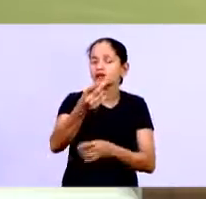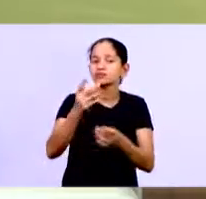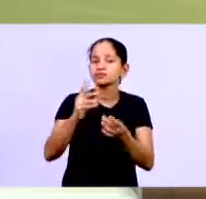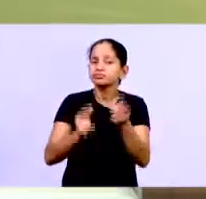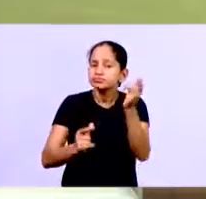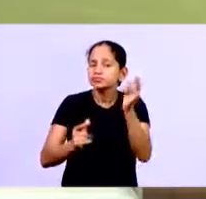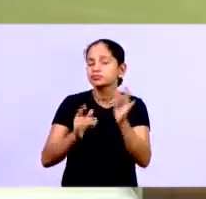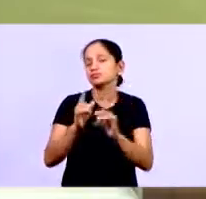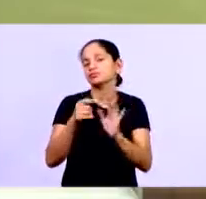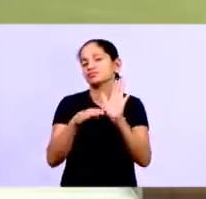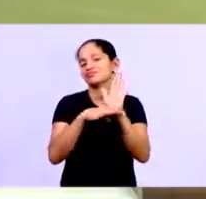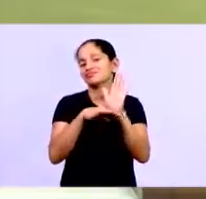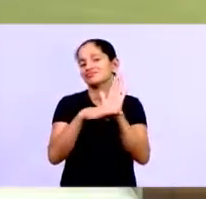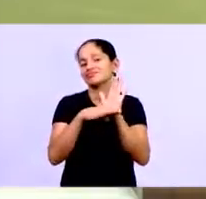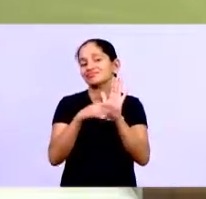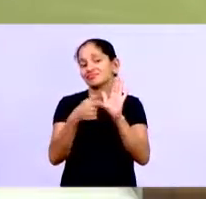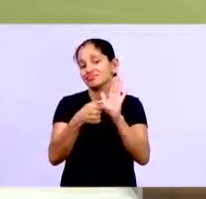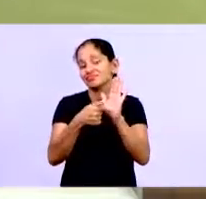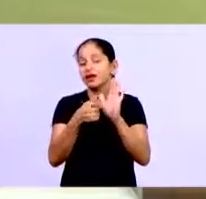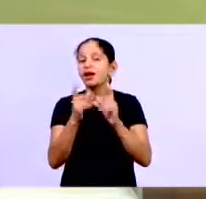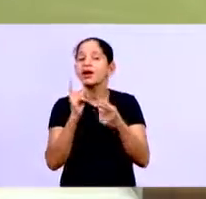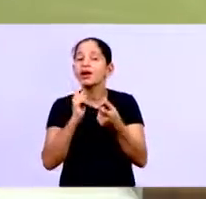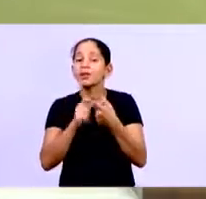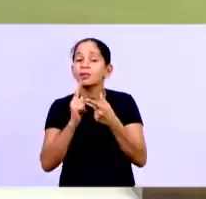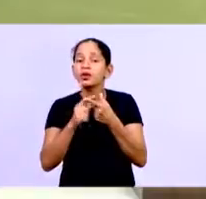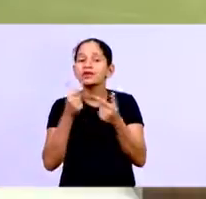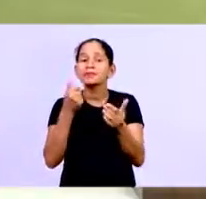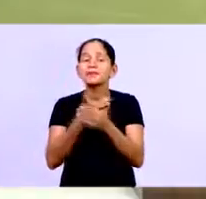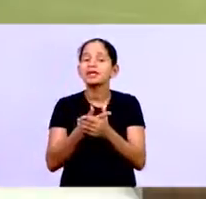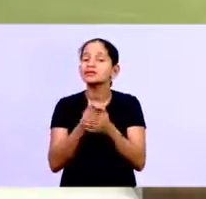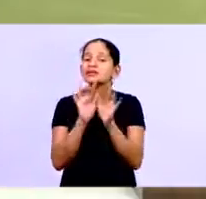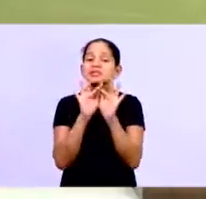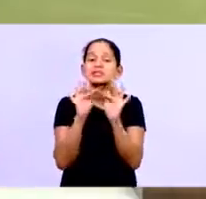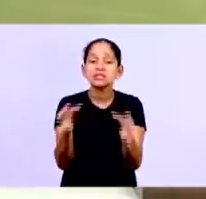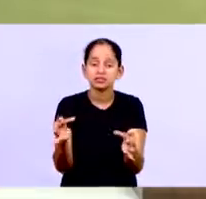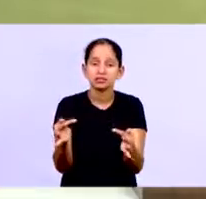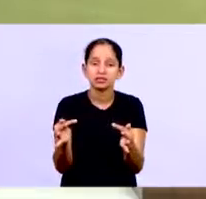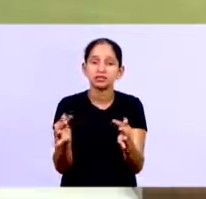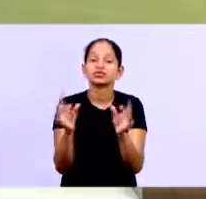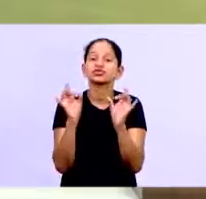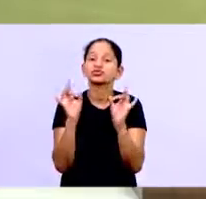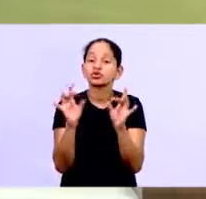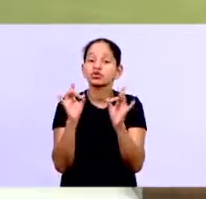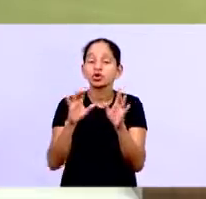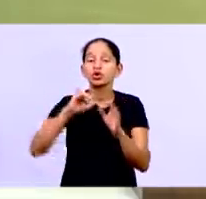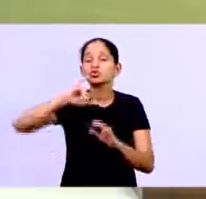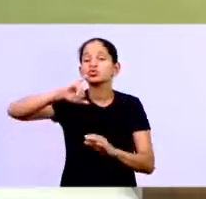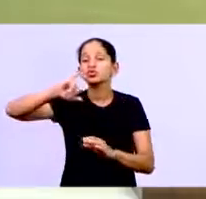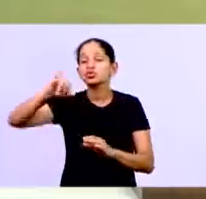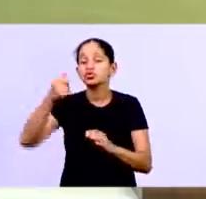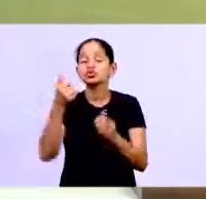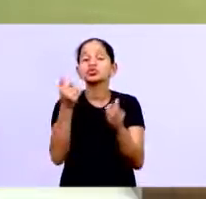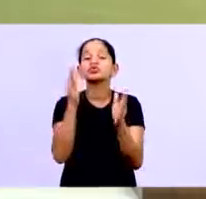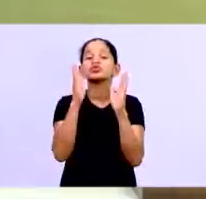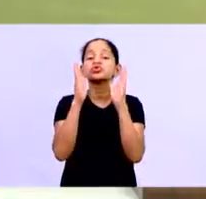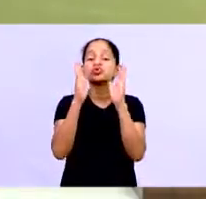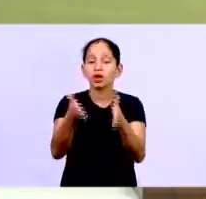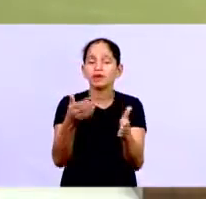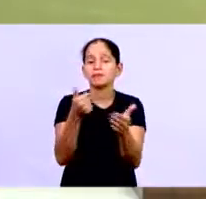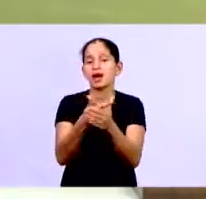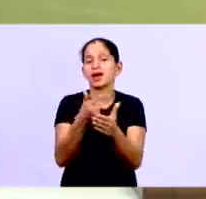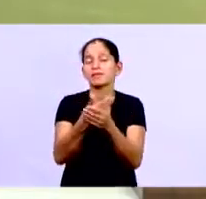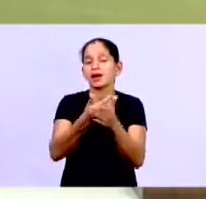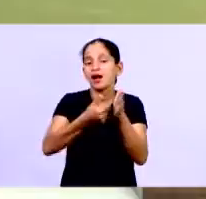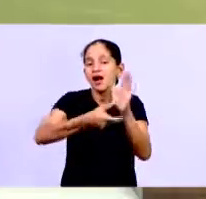pagando. Por quê? Porque você está pagando só a amortização, você está pagando só o capital. Porque o juros já está sendo pago nas demais